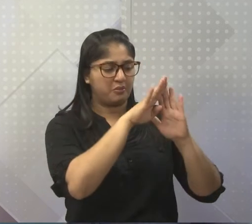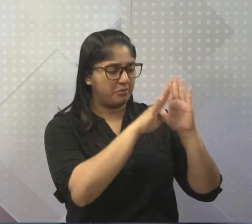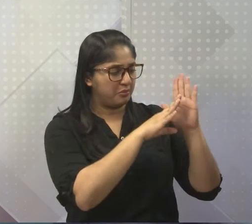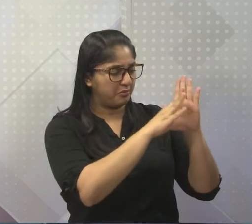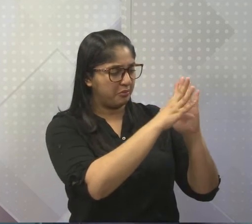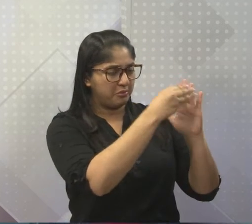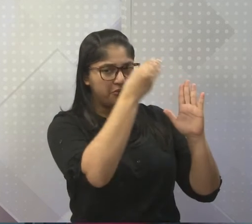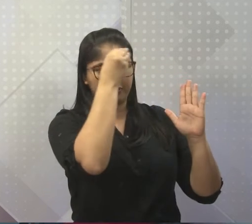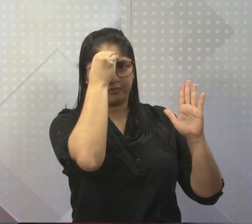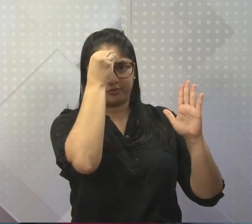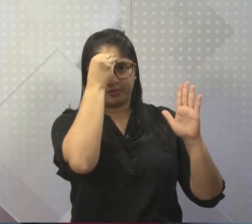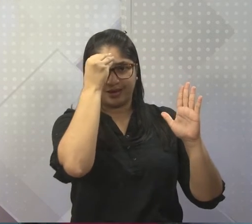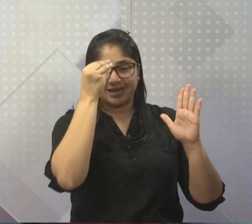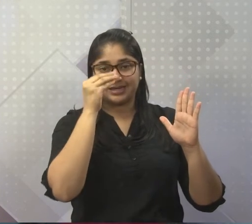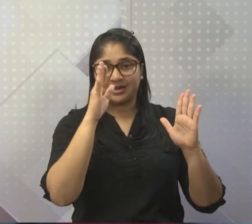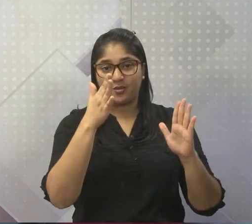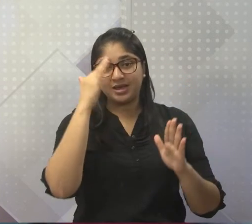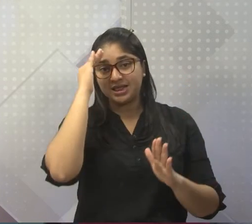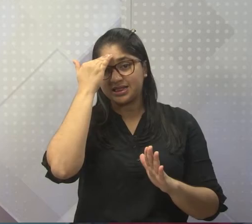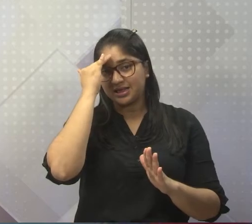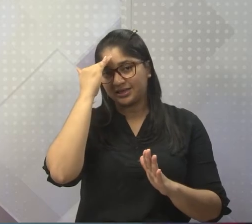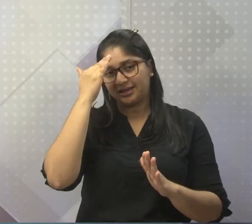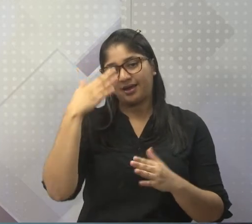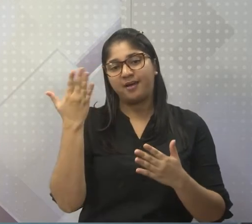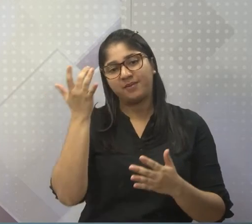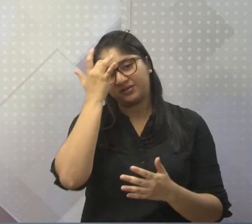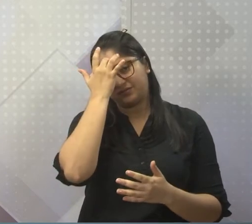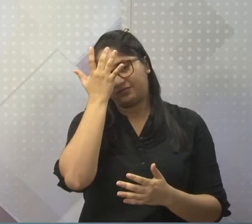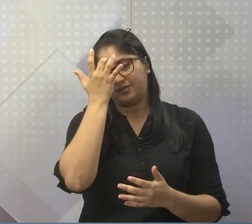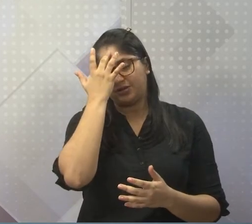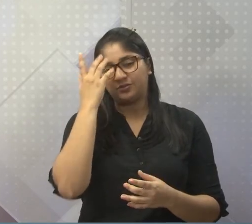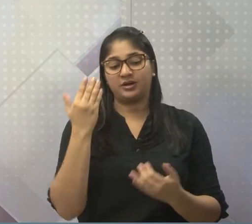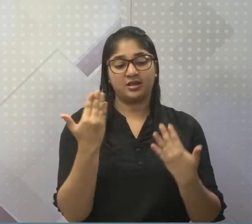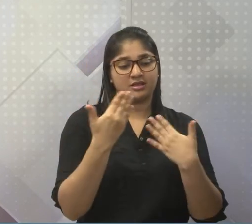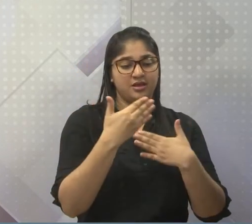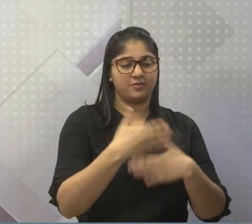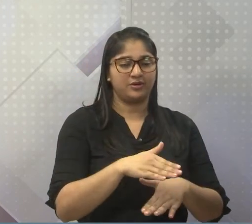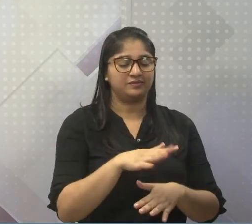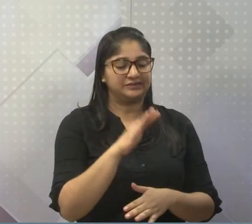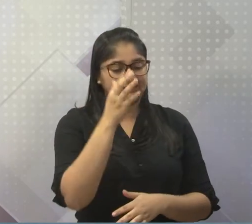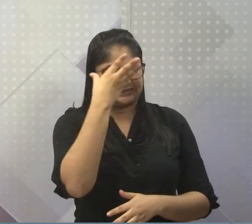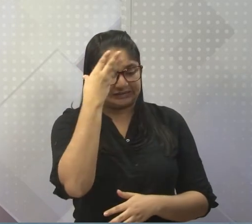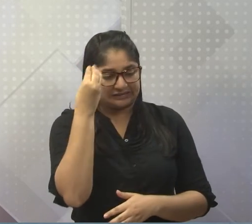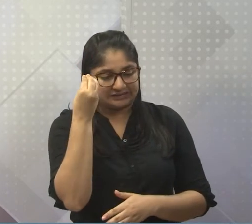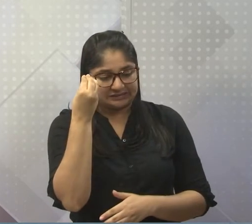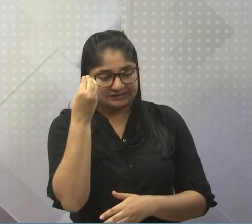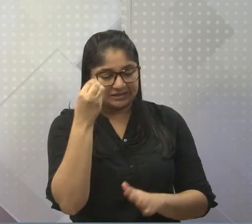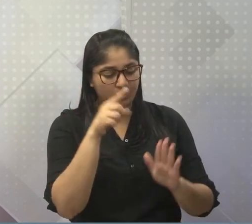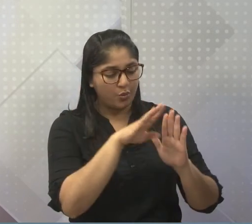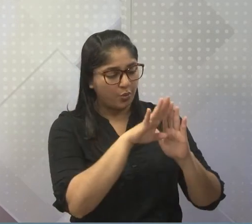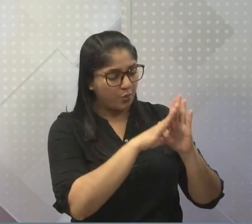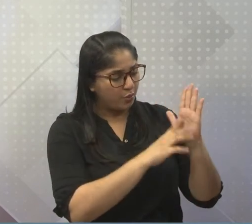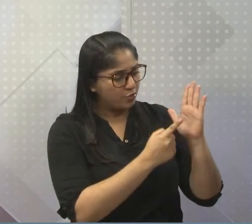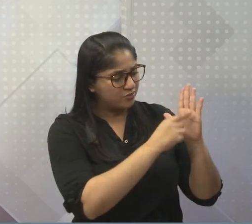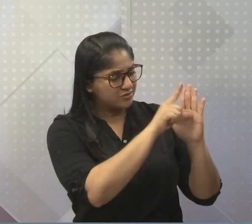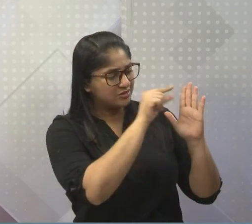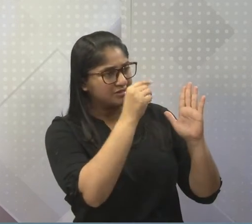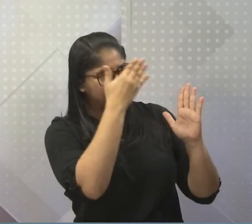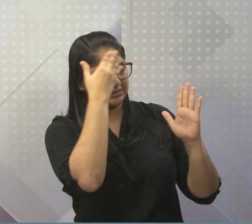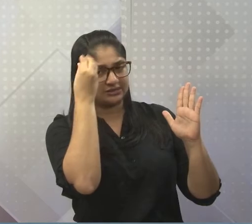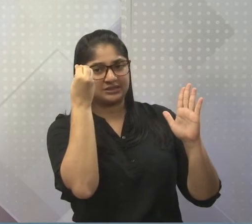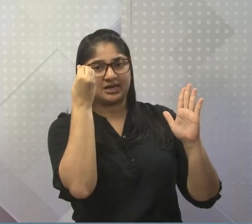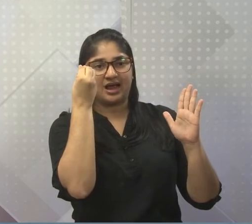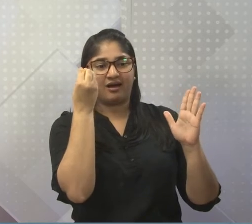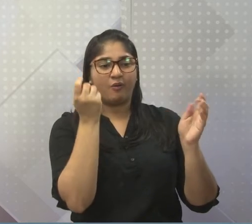Procurar entender de onde elas vêm facilitam, porque numa prova você esquece uma dessas, talvez você não